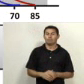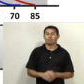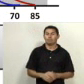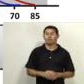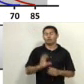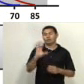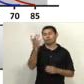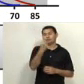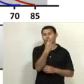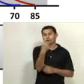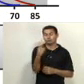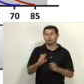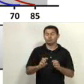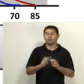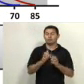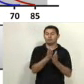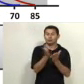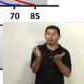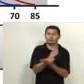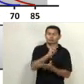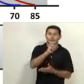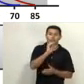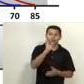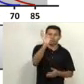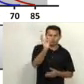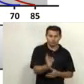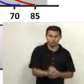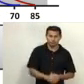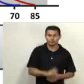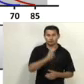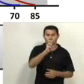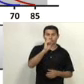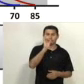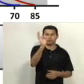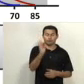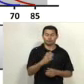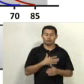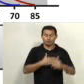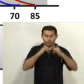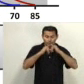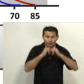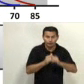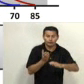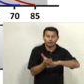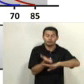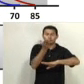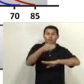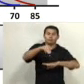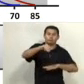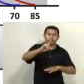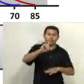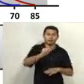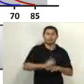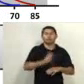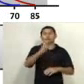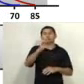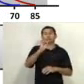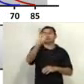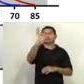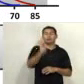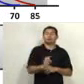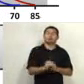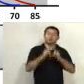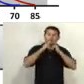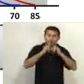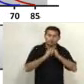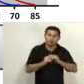um evento em cada um dos lados é justamente 50%, ou seja, 50% dos meus dados estão acima da média e 50% dos